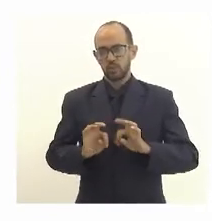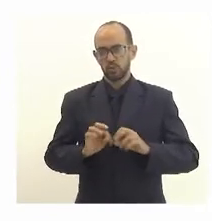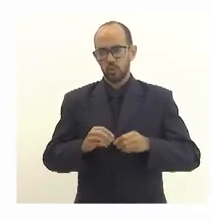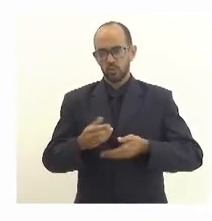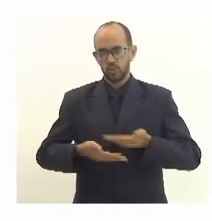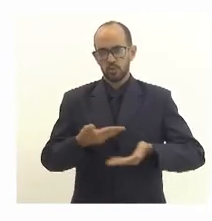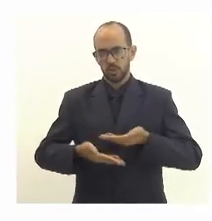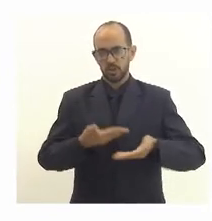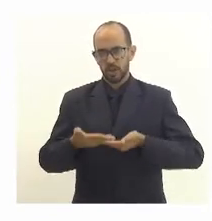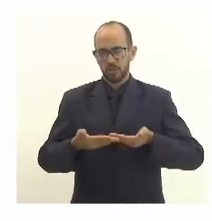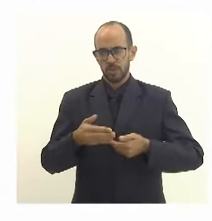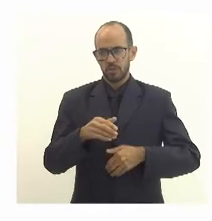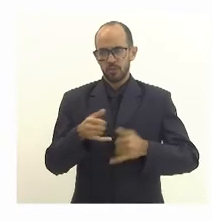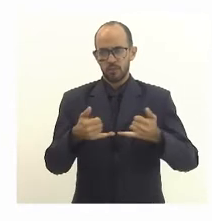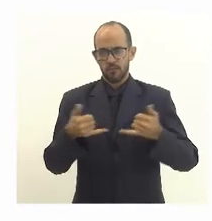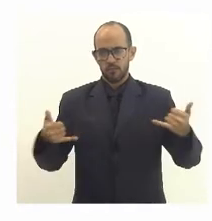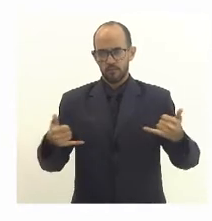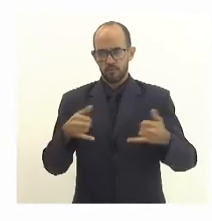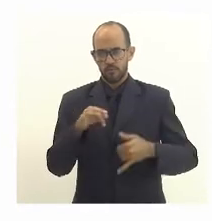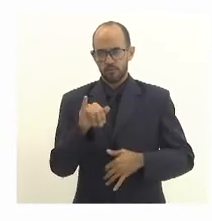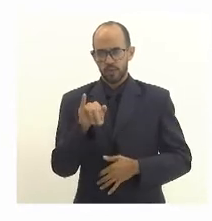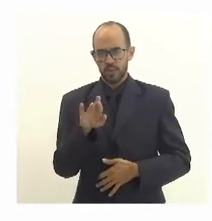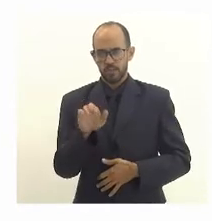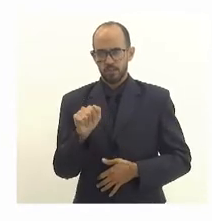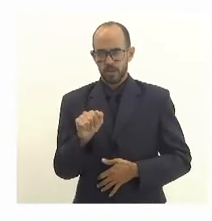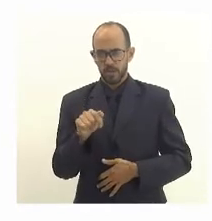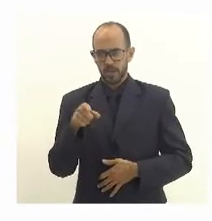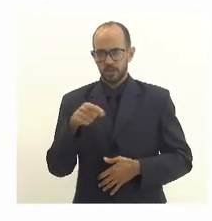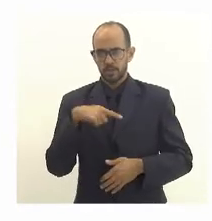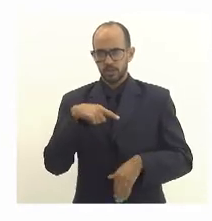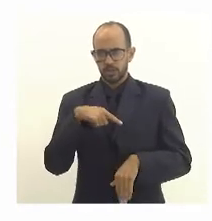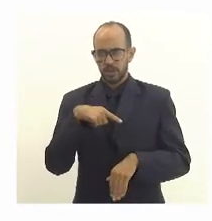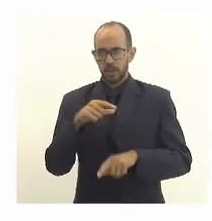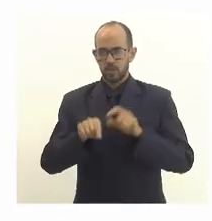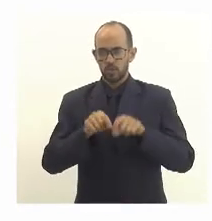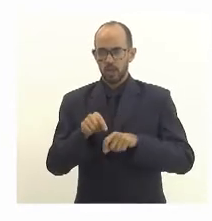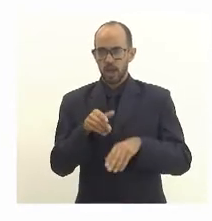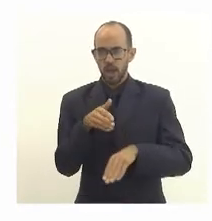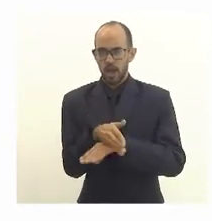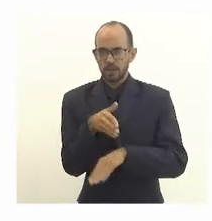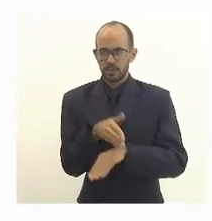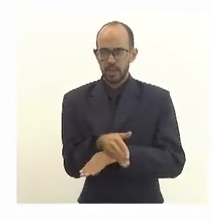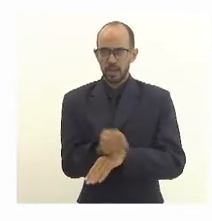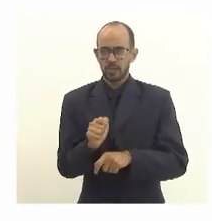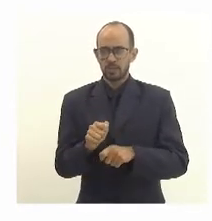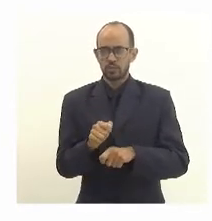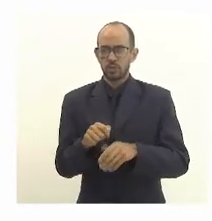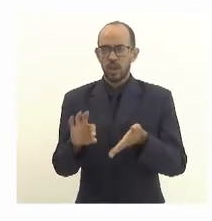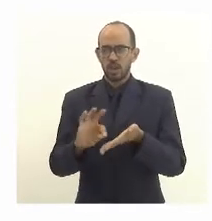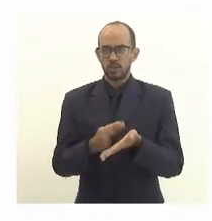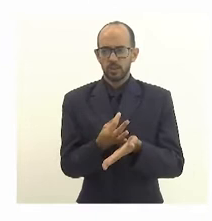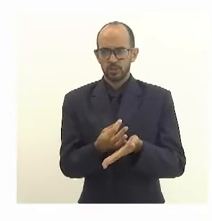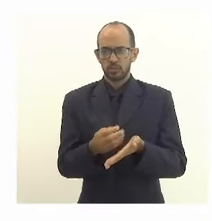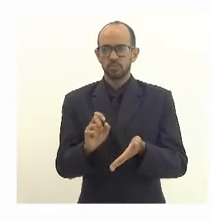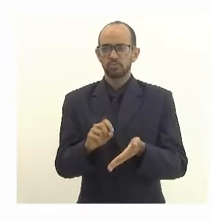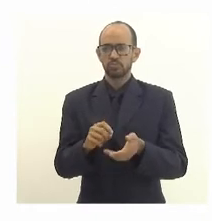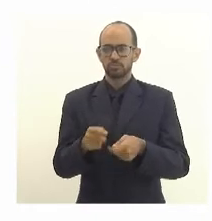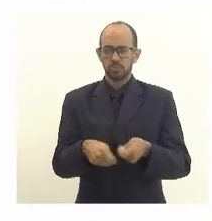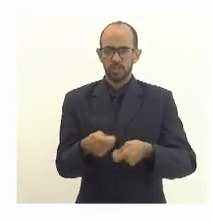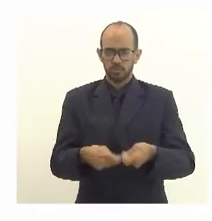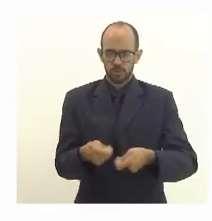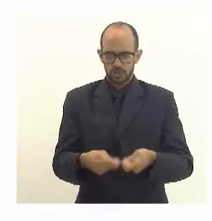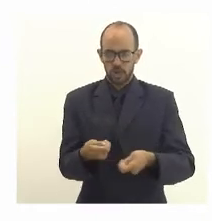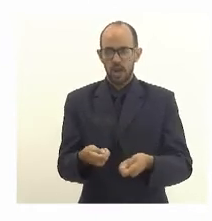que a gente tem. A gente faz censo, a gente tem uma estrutura administrativa crescente para administrar esses contratos, reposição de